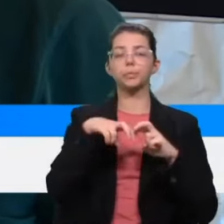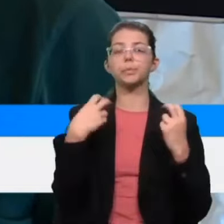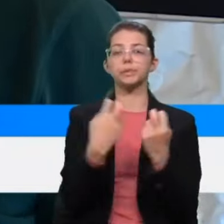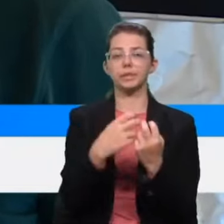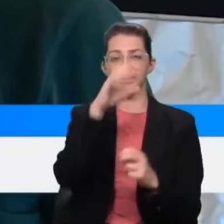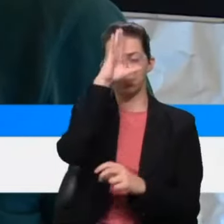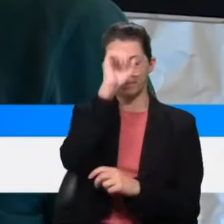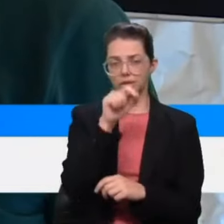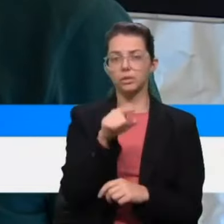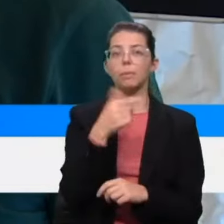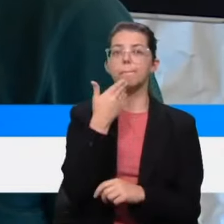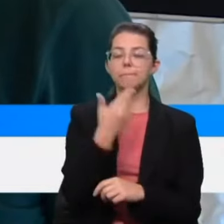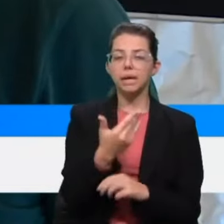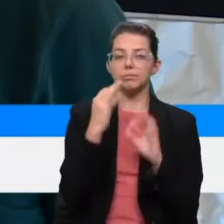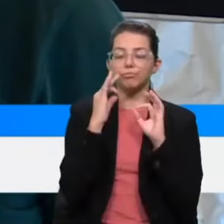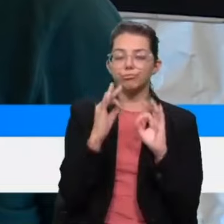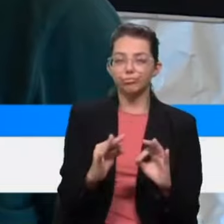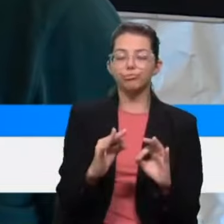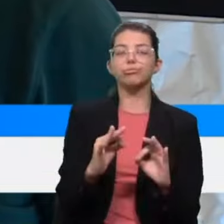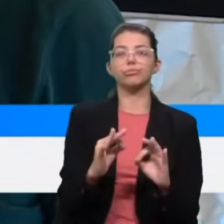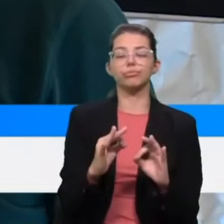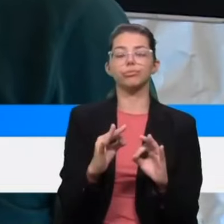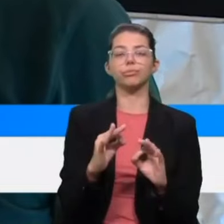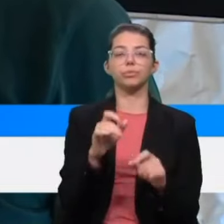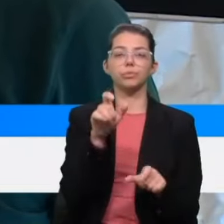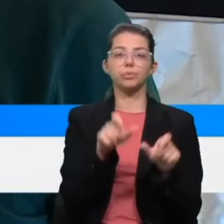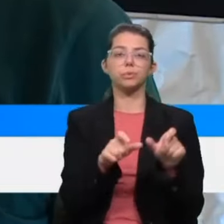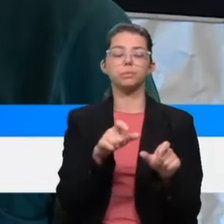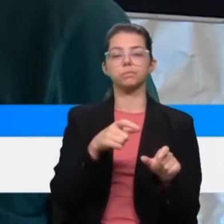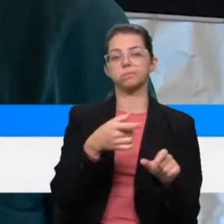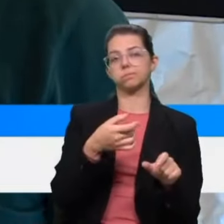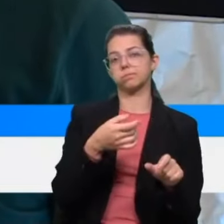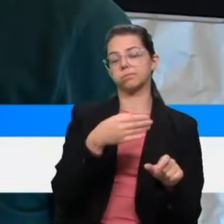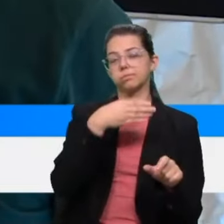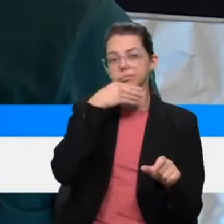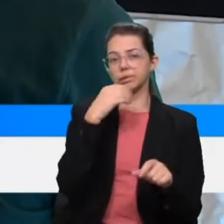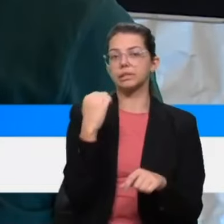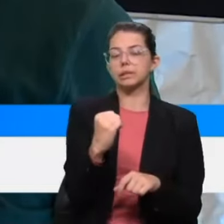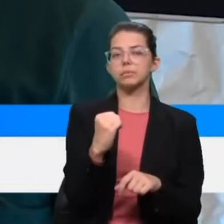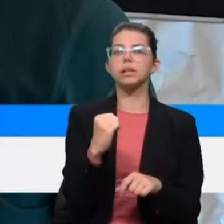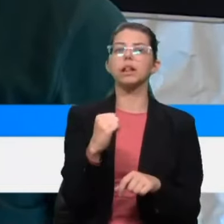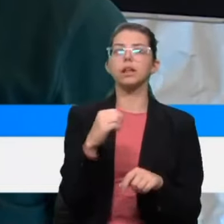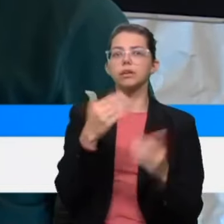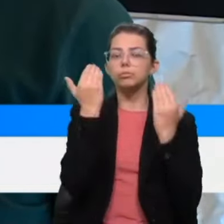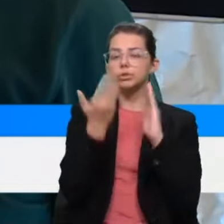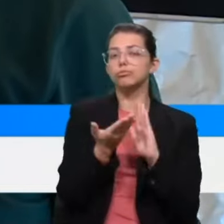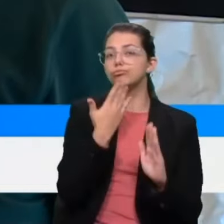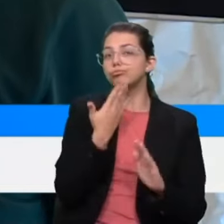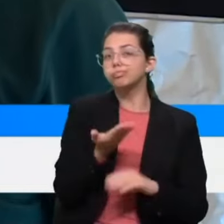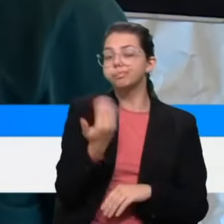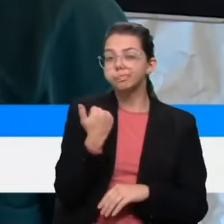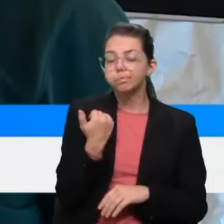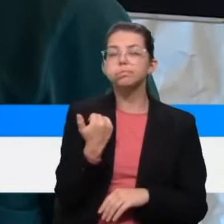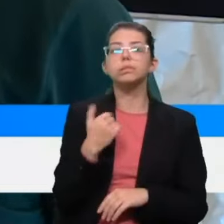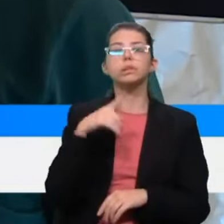objetivamente às Aos aos órgãos de polícia criminal que omitam essa as informações e Até à própria comunicação